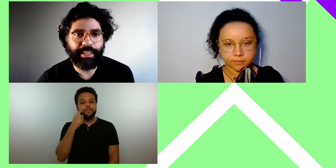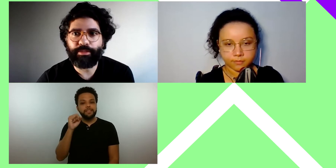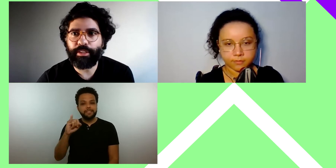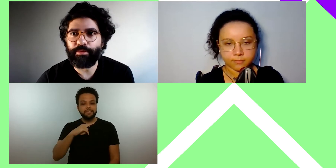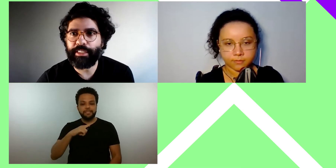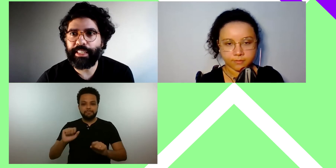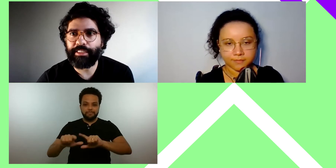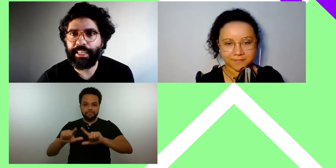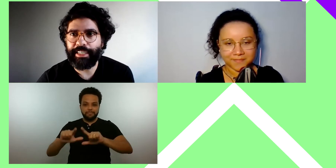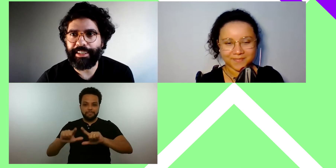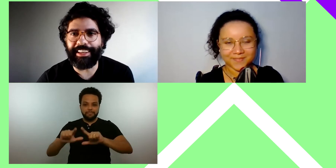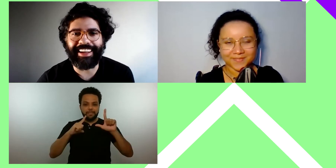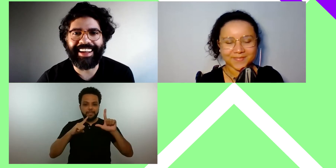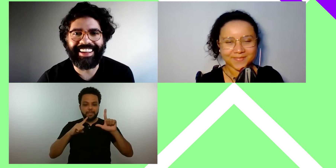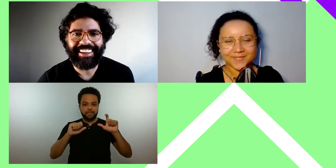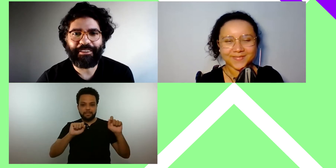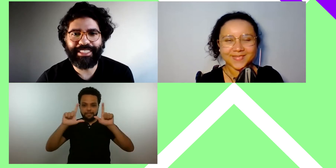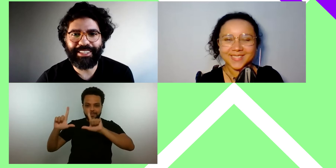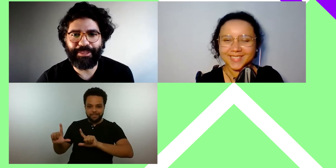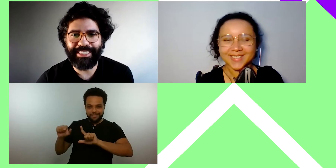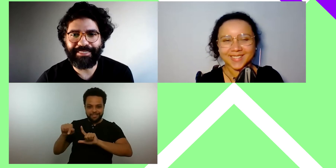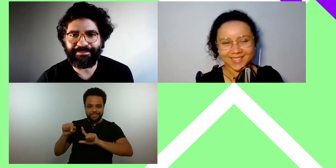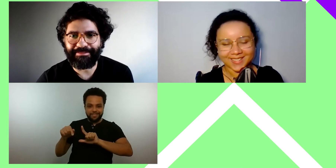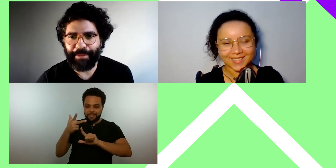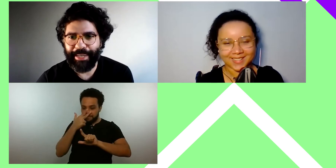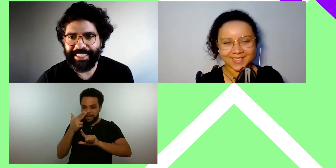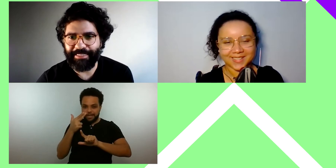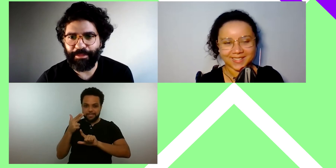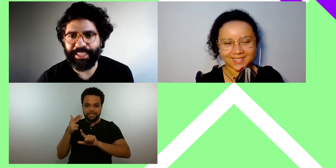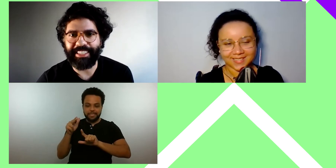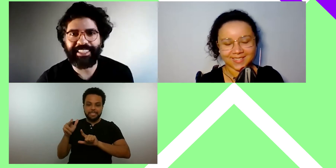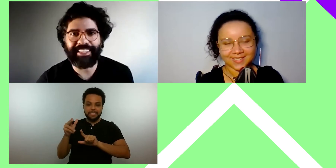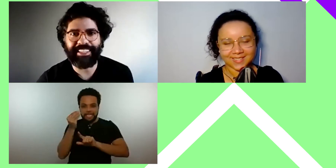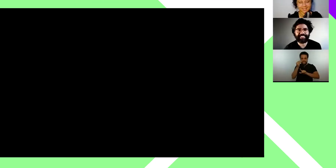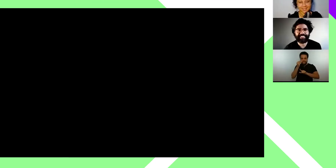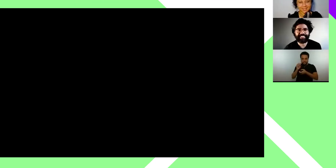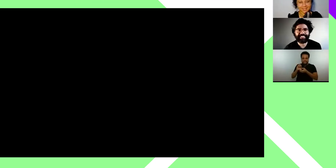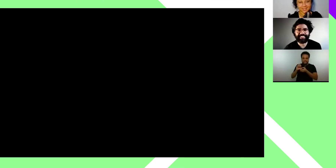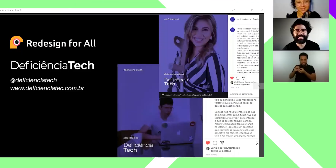usuário aqui, que sou eu, desse lado de cá, fazendo a coisa aparecer. Vamos ver.